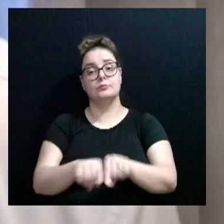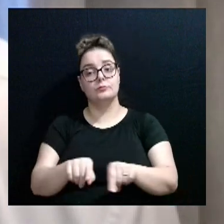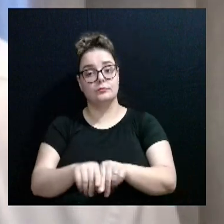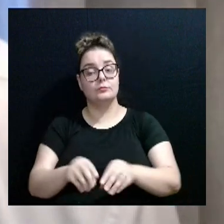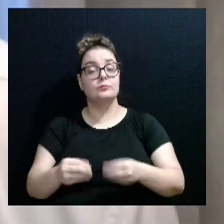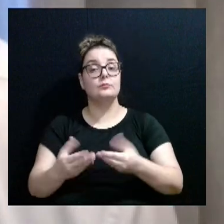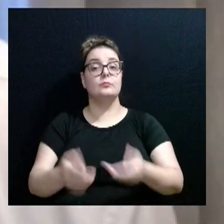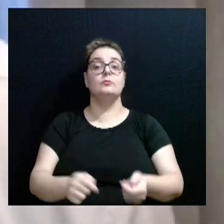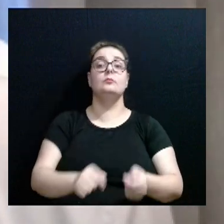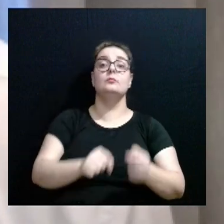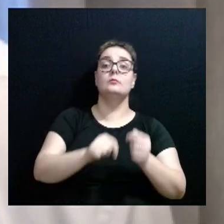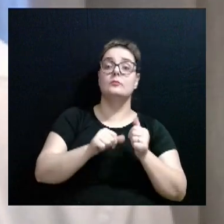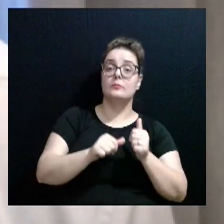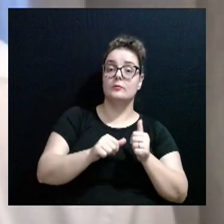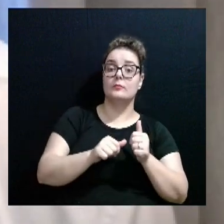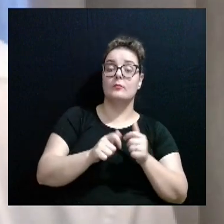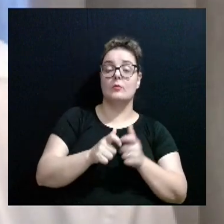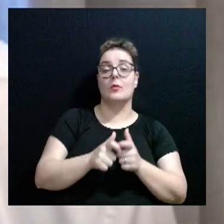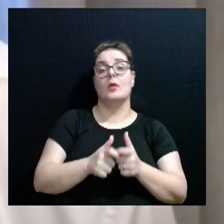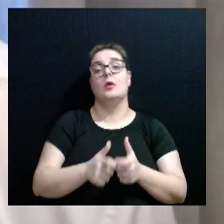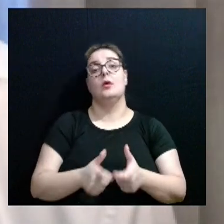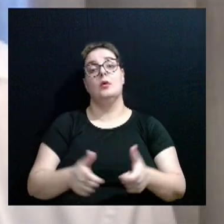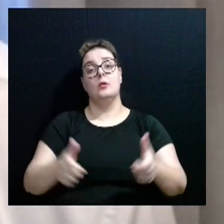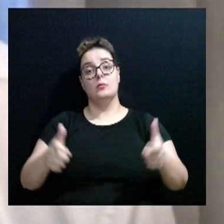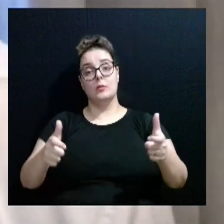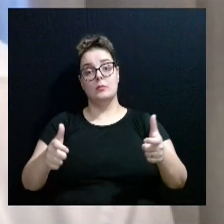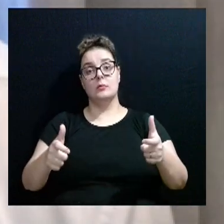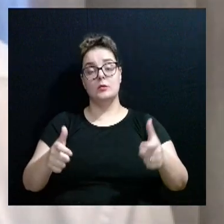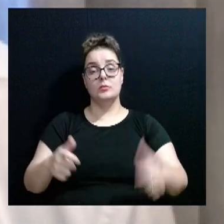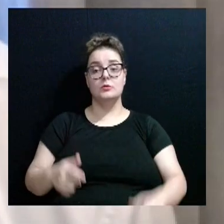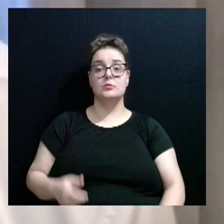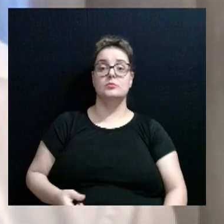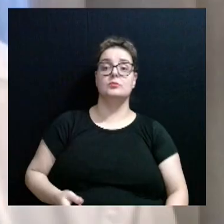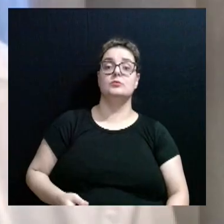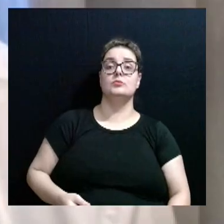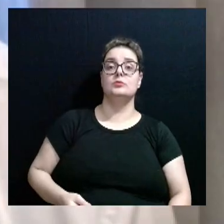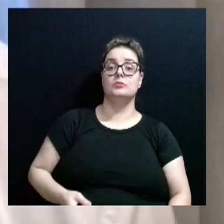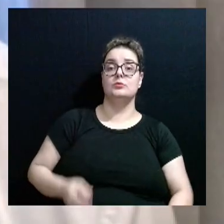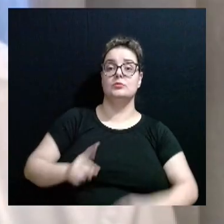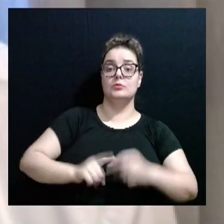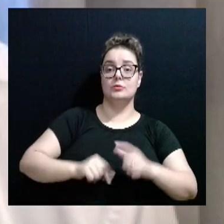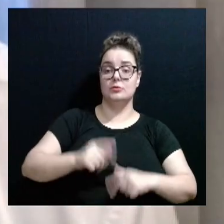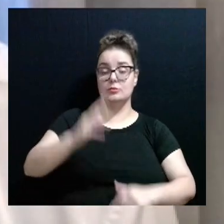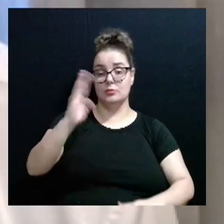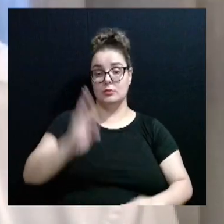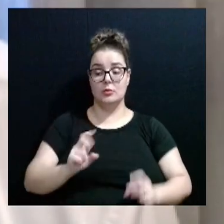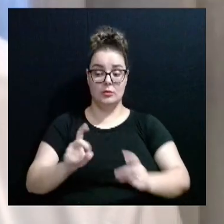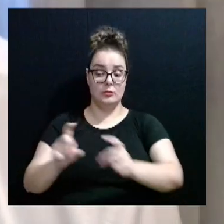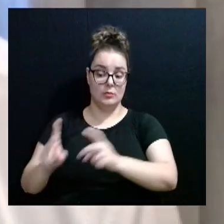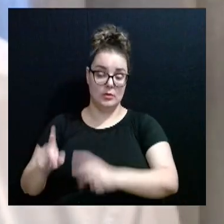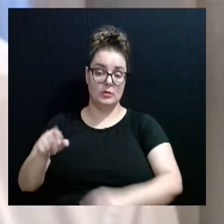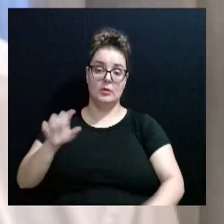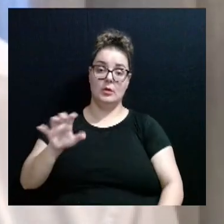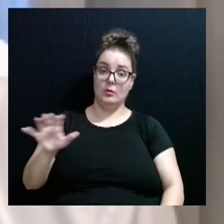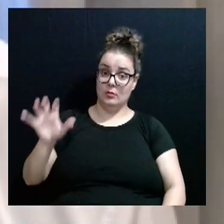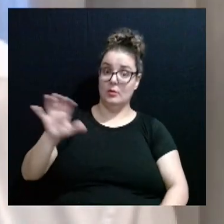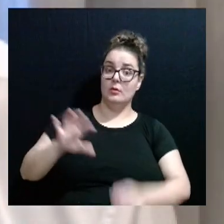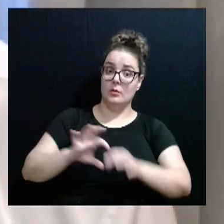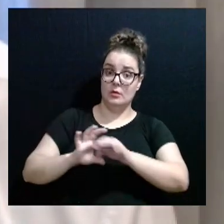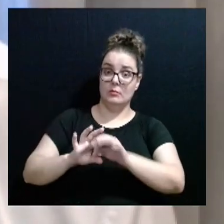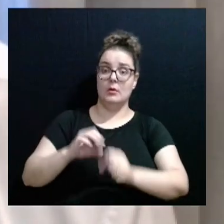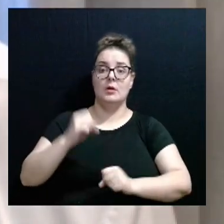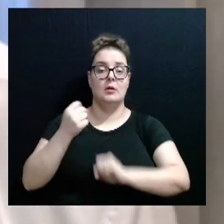benefício a ampliação de um mercado importante para os produtos brasileiros, que é a União Europeia, né? Então, quem fabrica